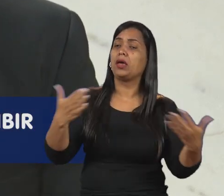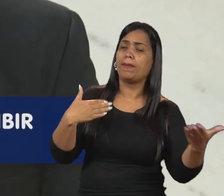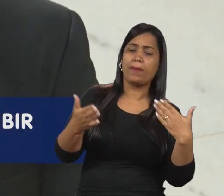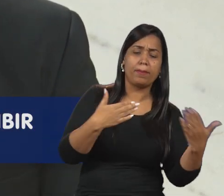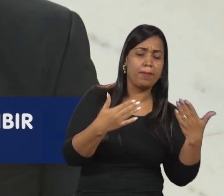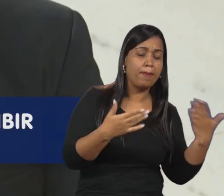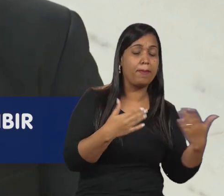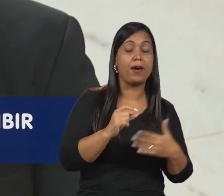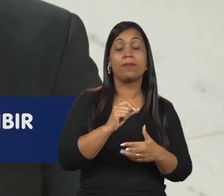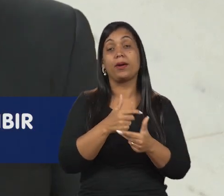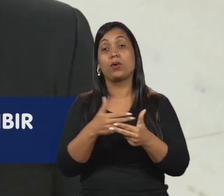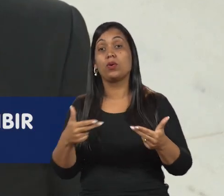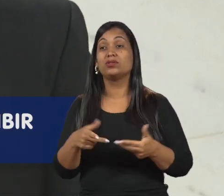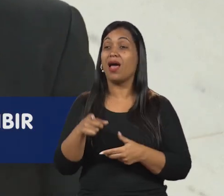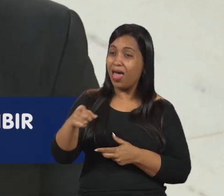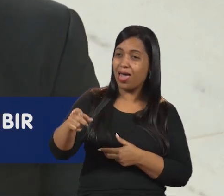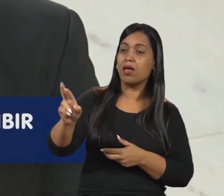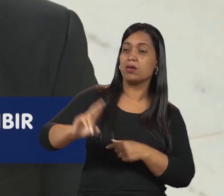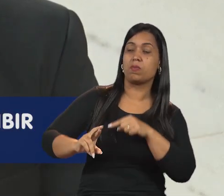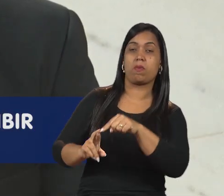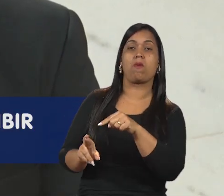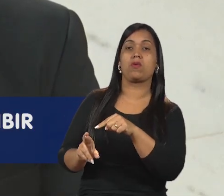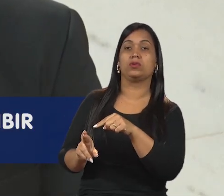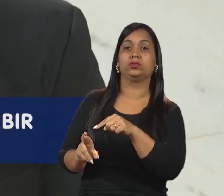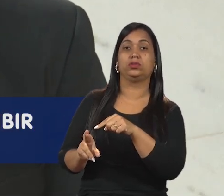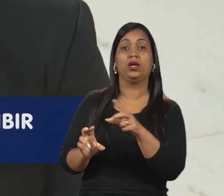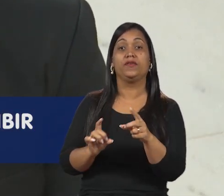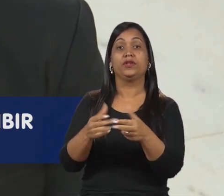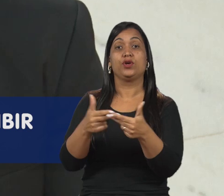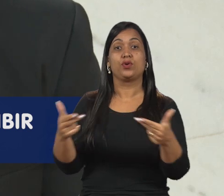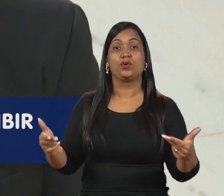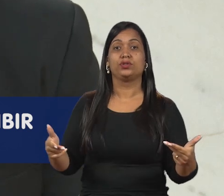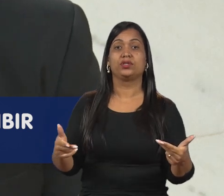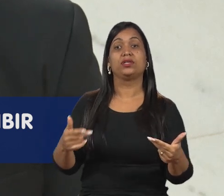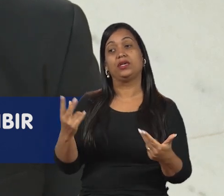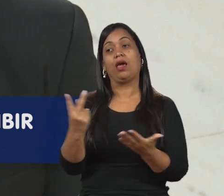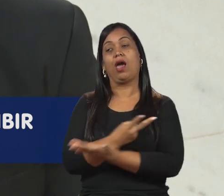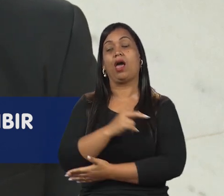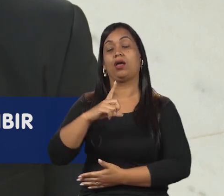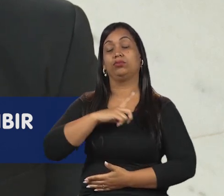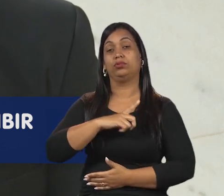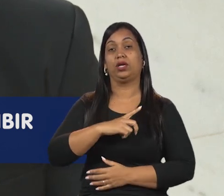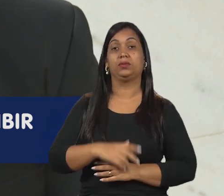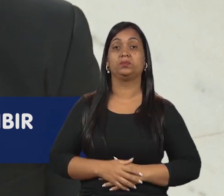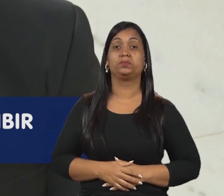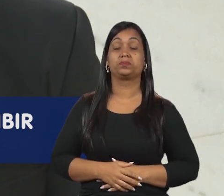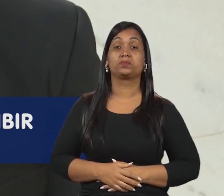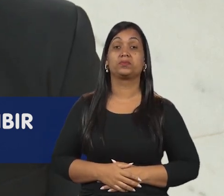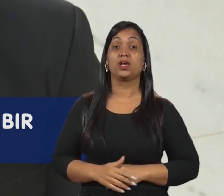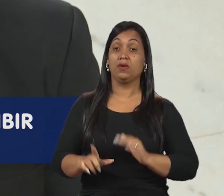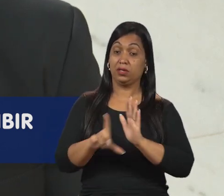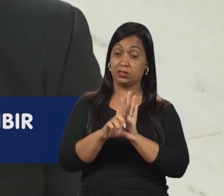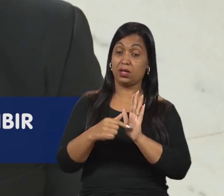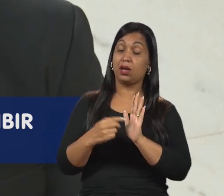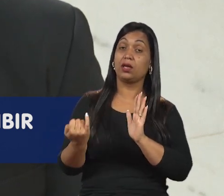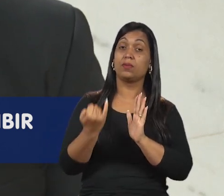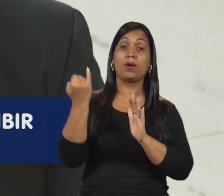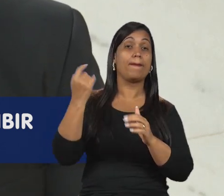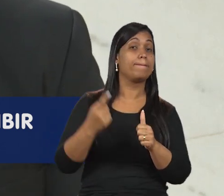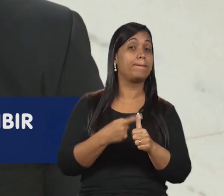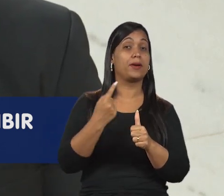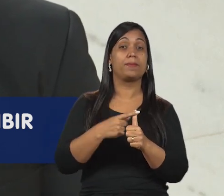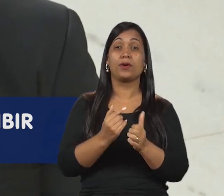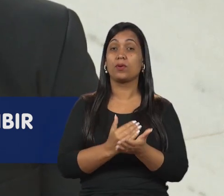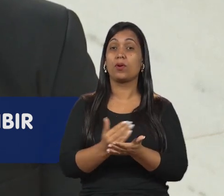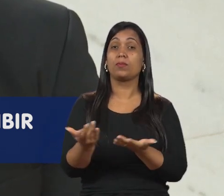para a gente não ter algo assim, essa é a solução, e vender algo que às vezes vai ser errôneo. Essa lei é importantíssima, é um primeiro